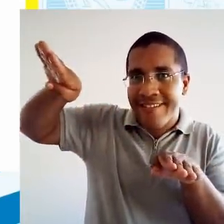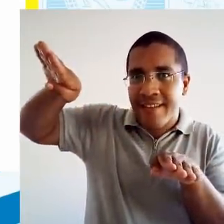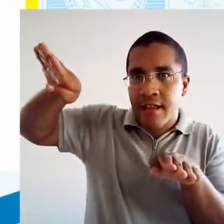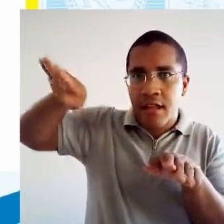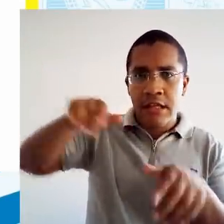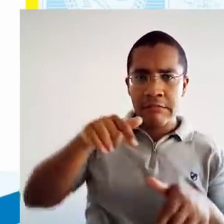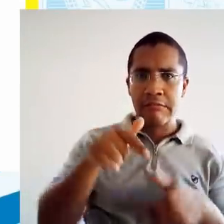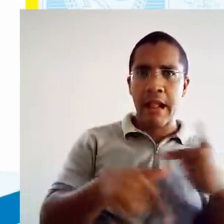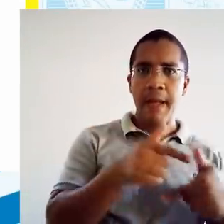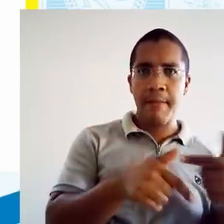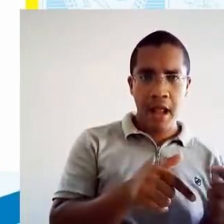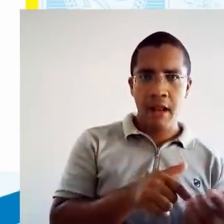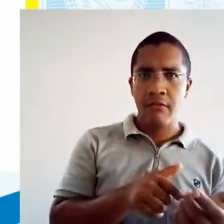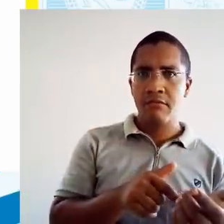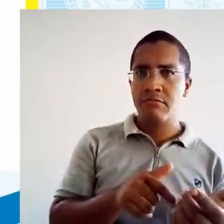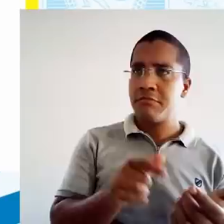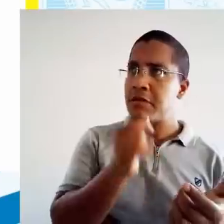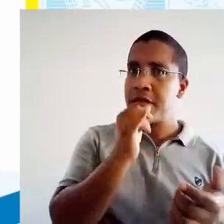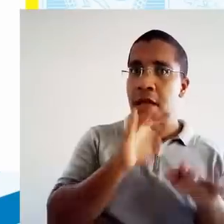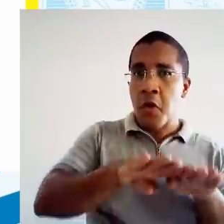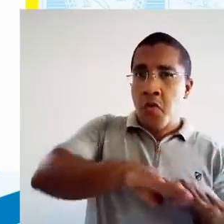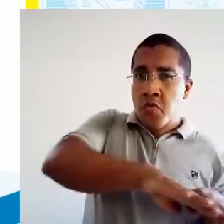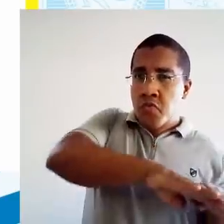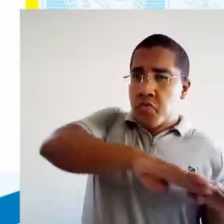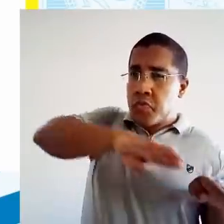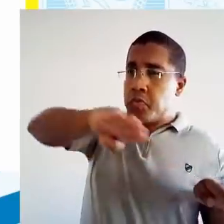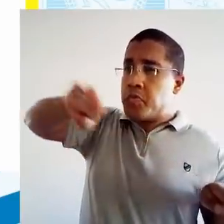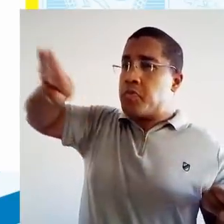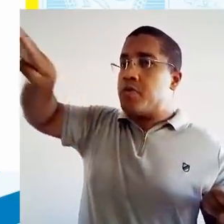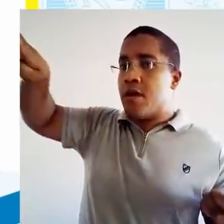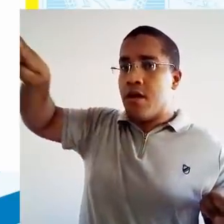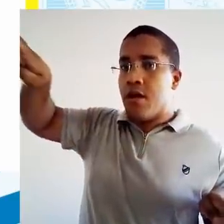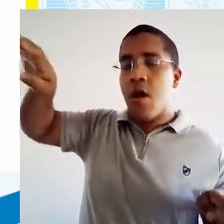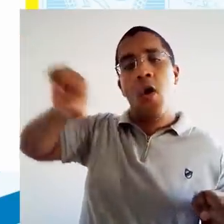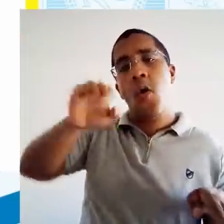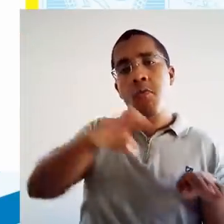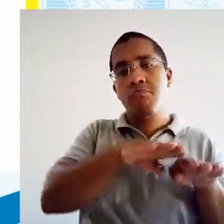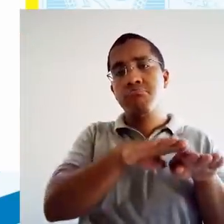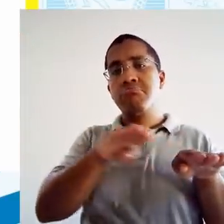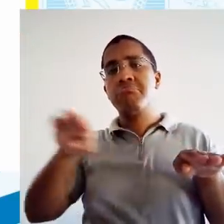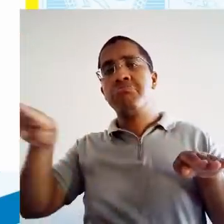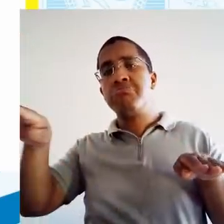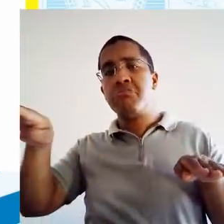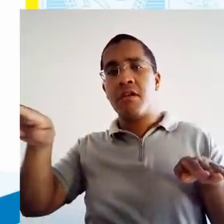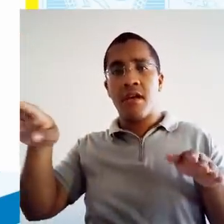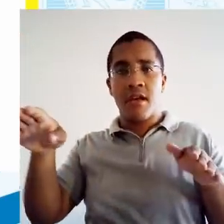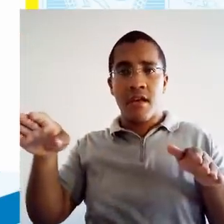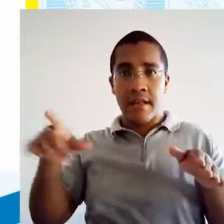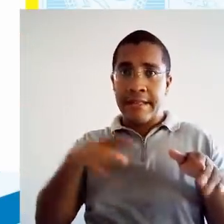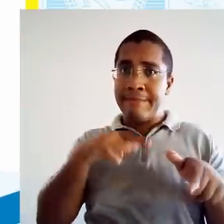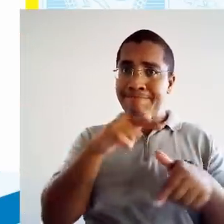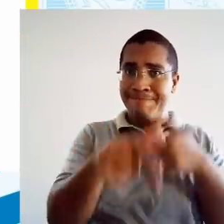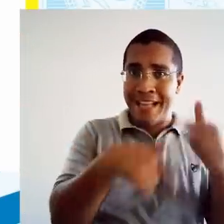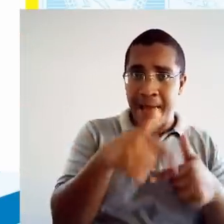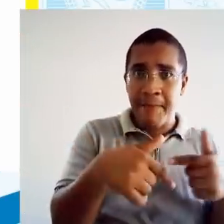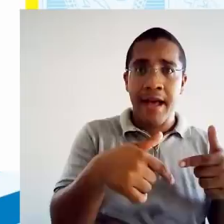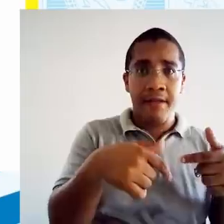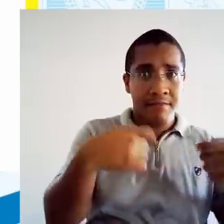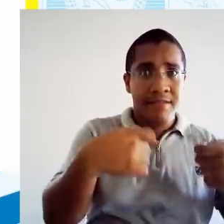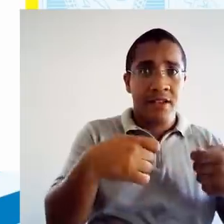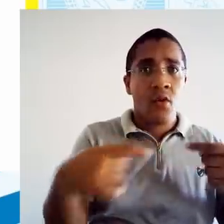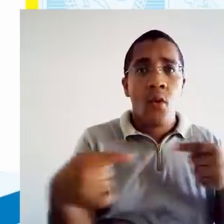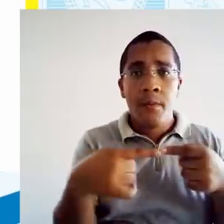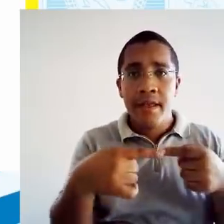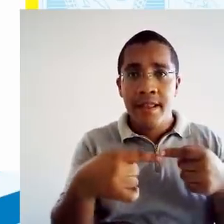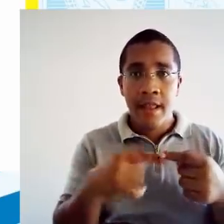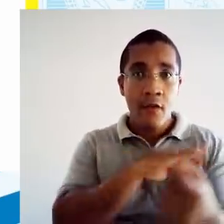o mesmo, independente do comprimento da rampa. O trabalho ele vai ser igual à força que vai ser